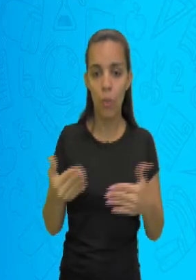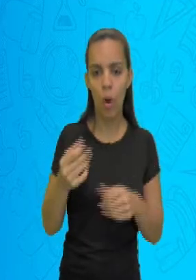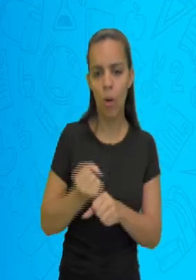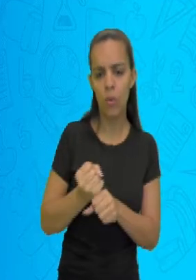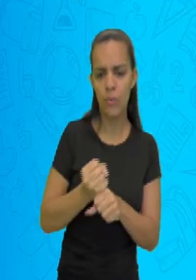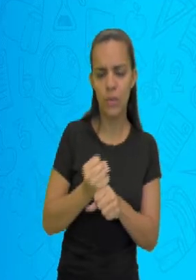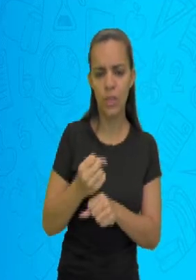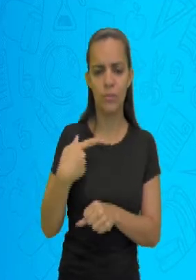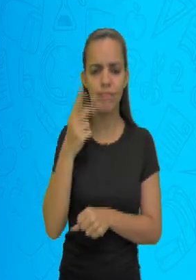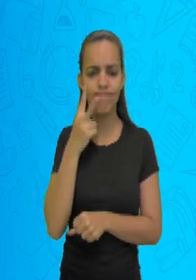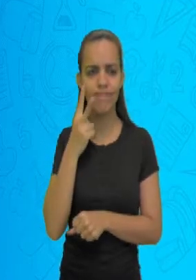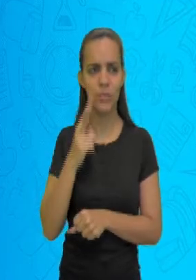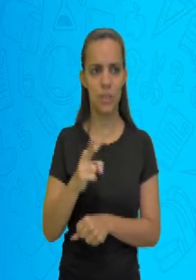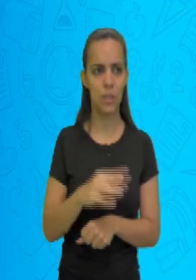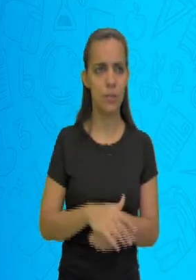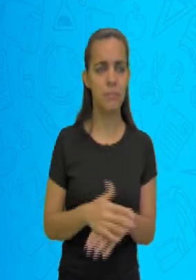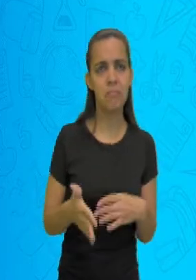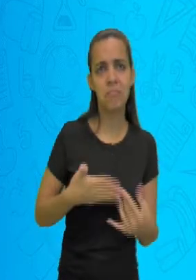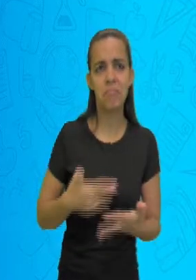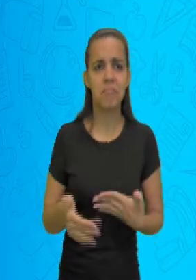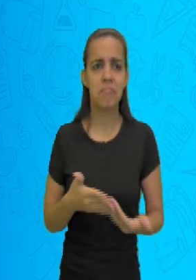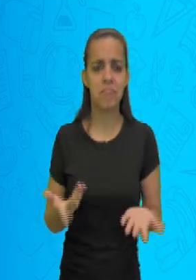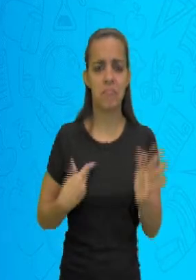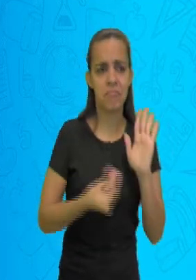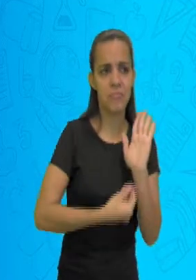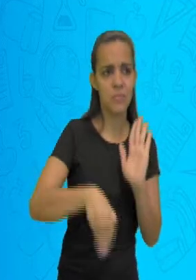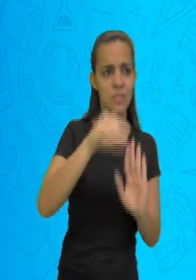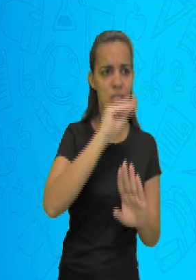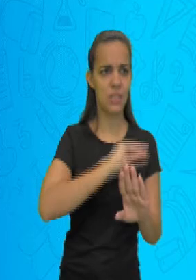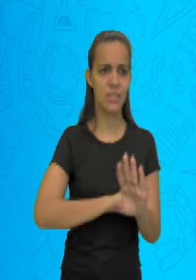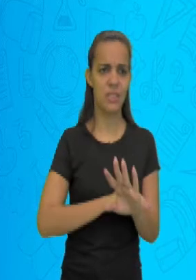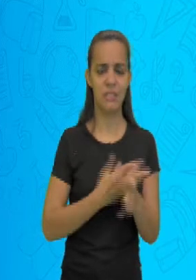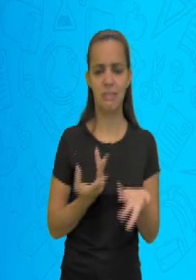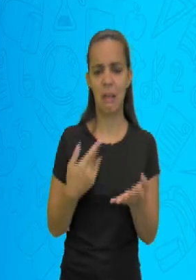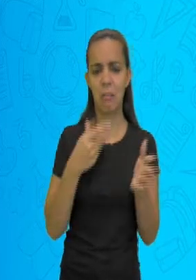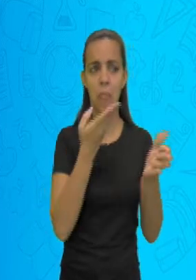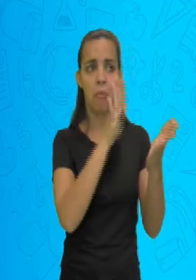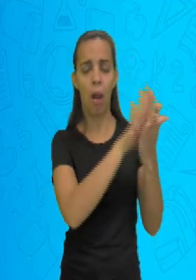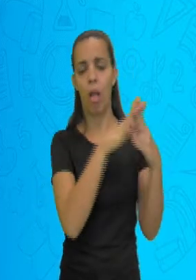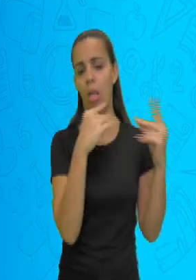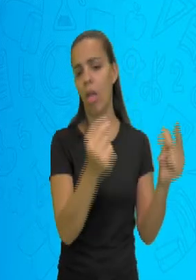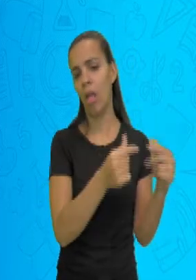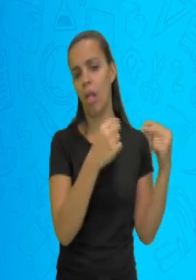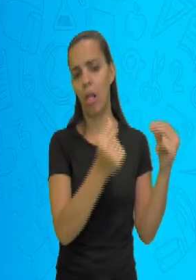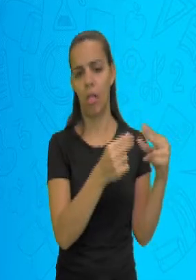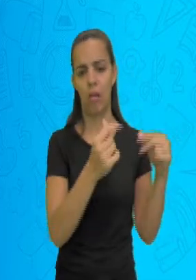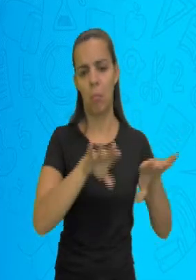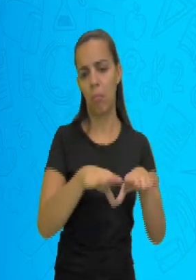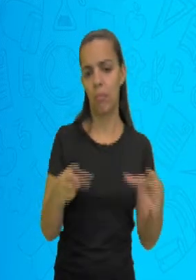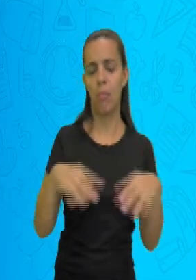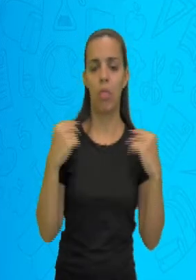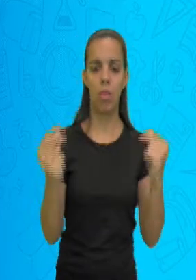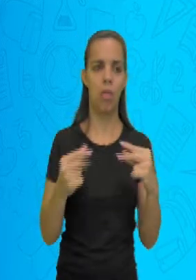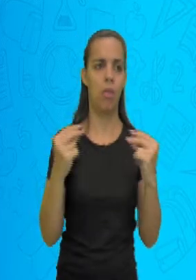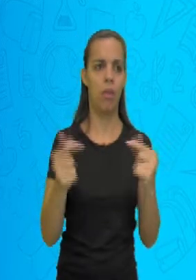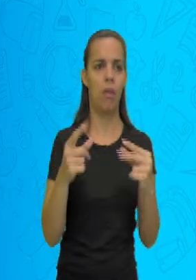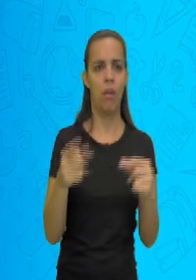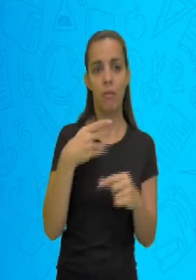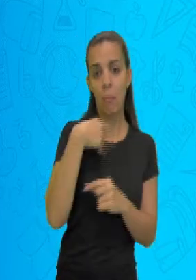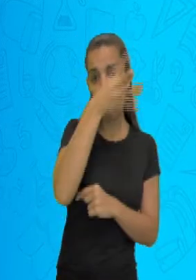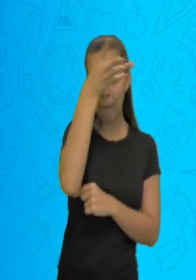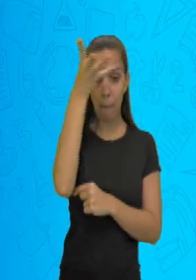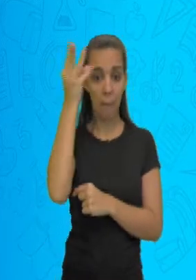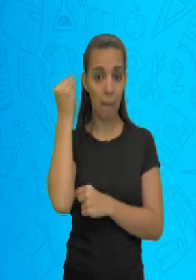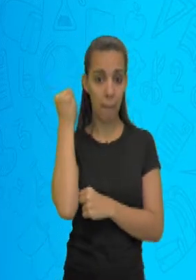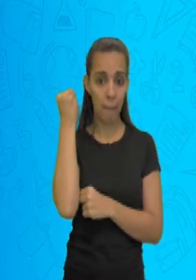calendário. Porque às vezes os calendários ficam atrás da porta ou às vezes ficam em cima da mesa, o ano vira e a